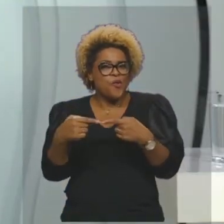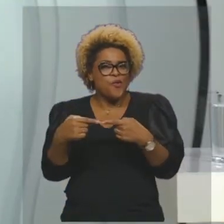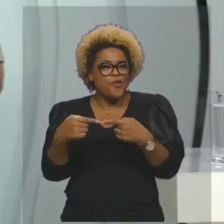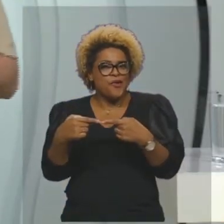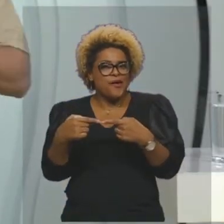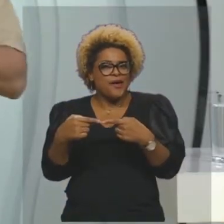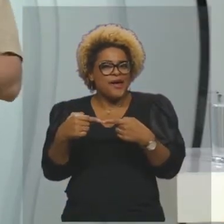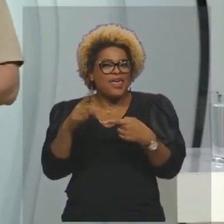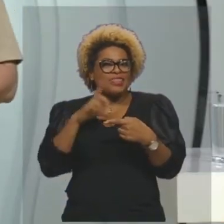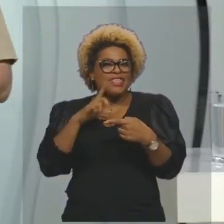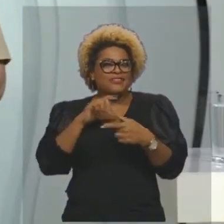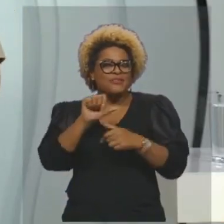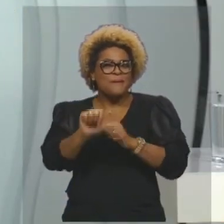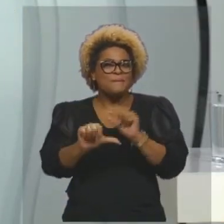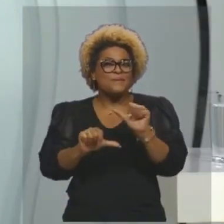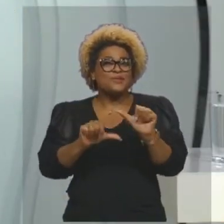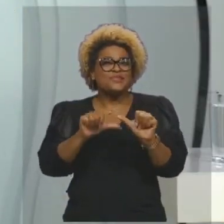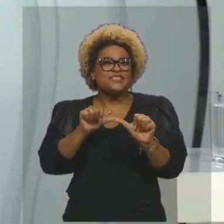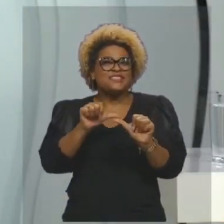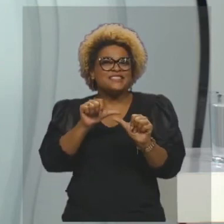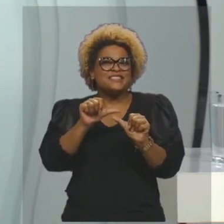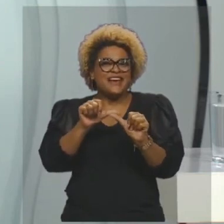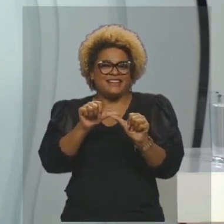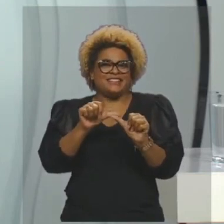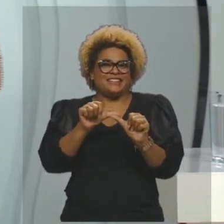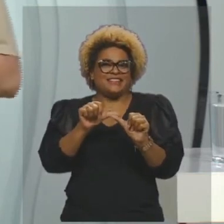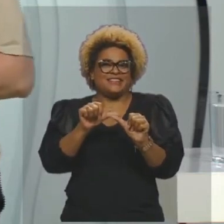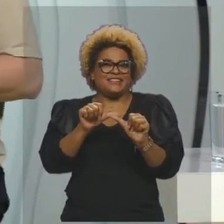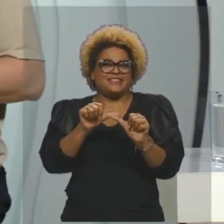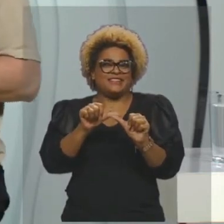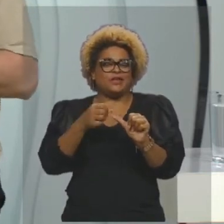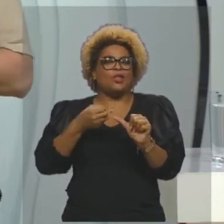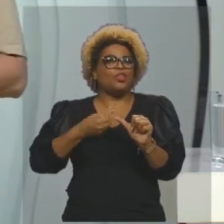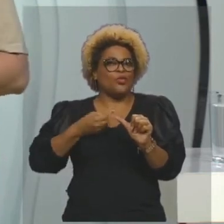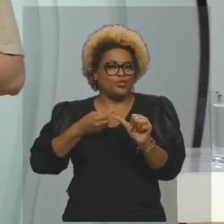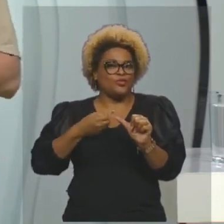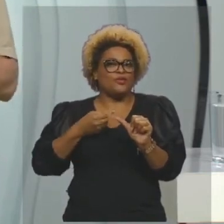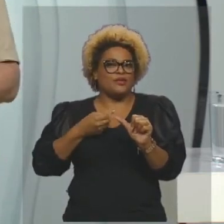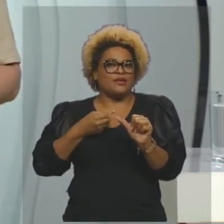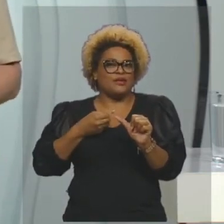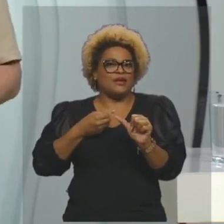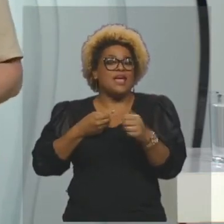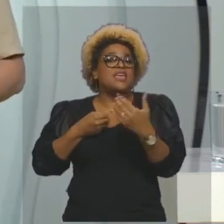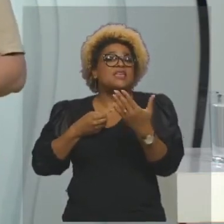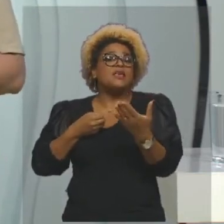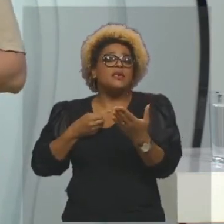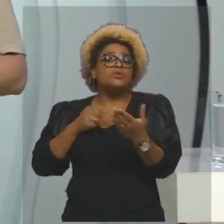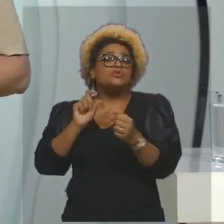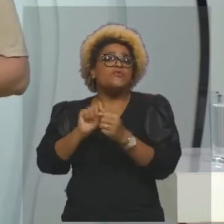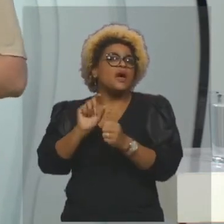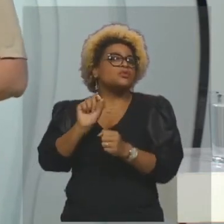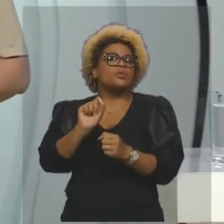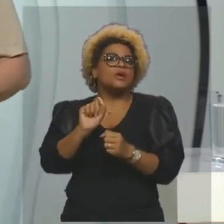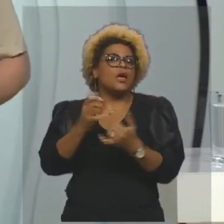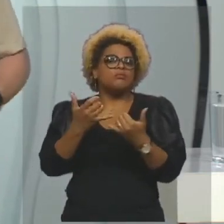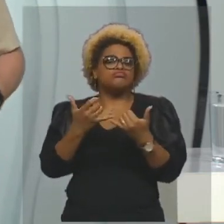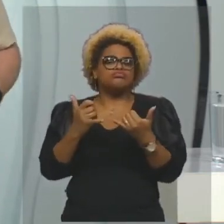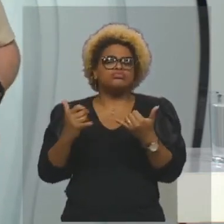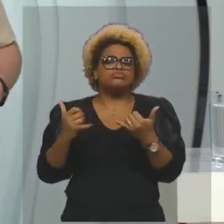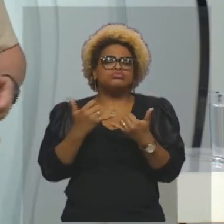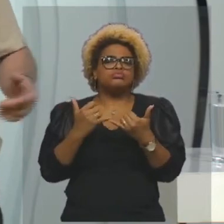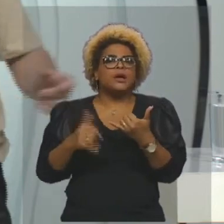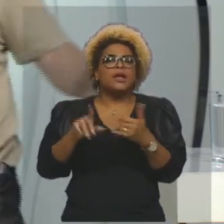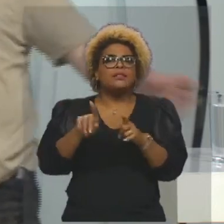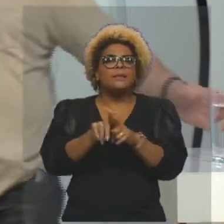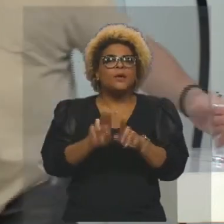modificação no valor da resistência equivalente. Isso vai provocar, se eu for pensar em termos de corrente elétrica, também uma variação do valor